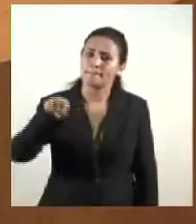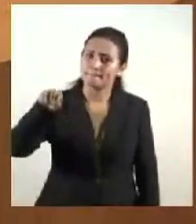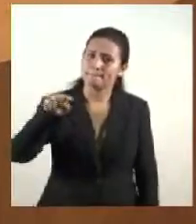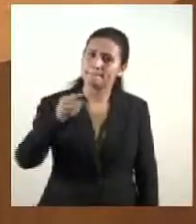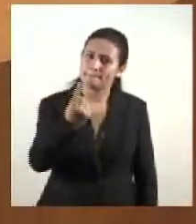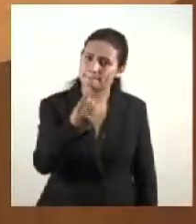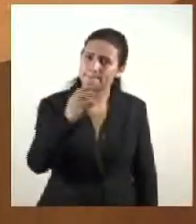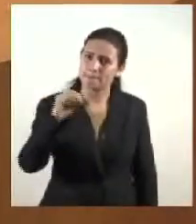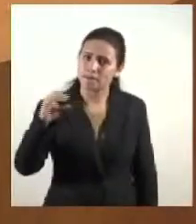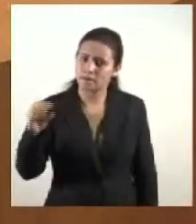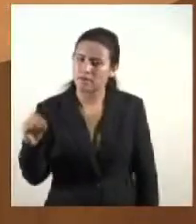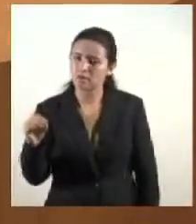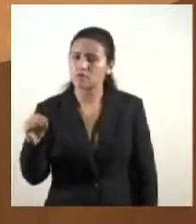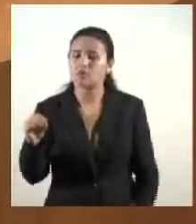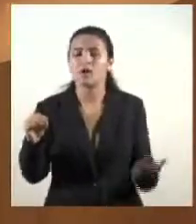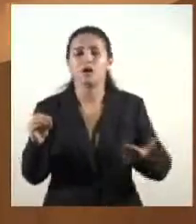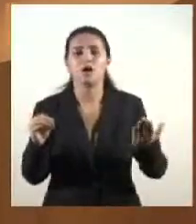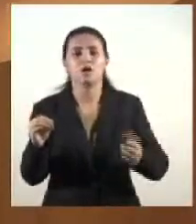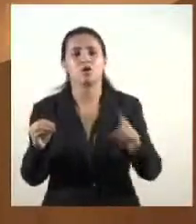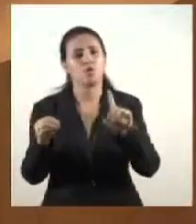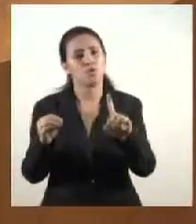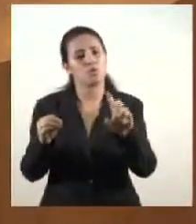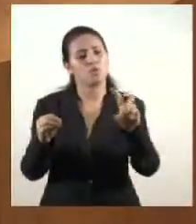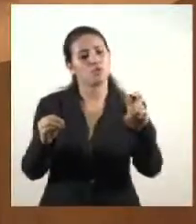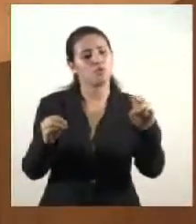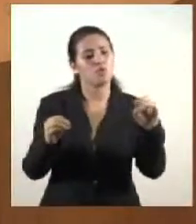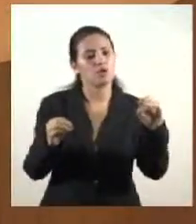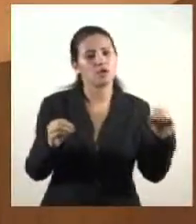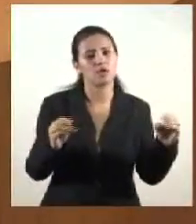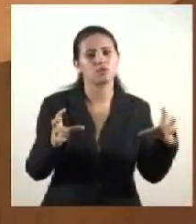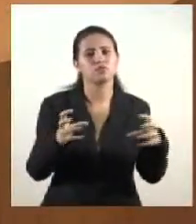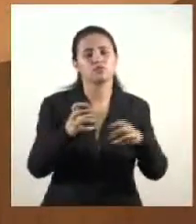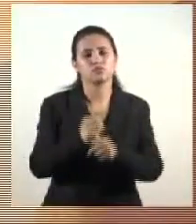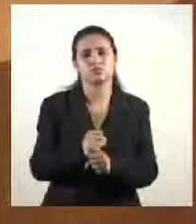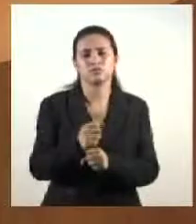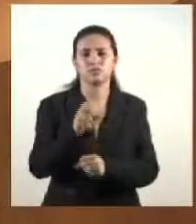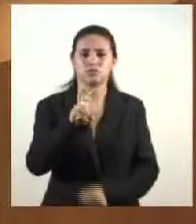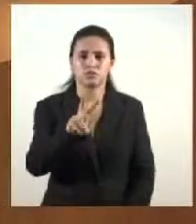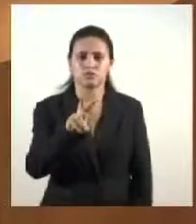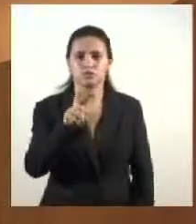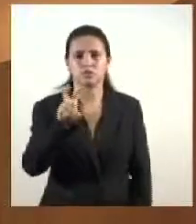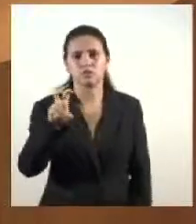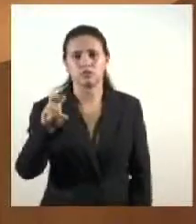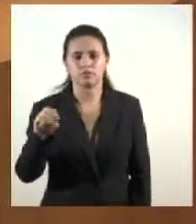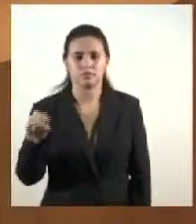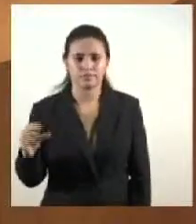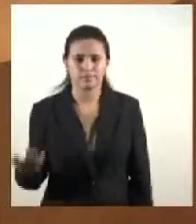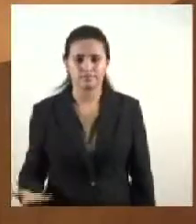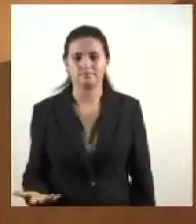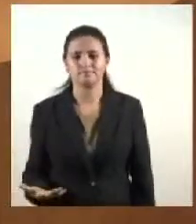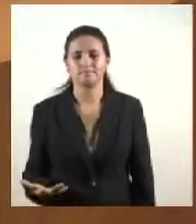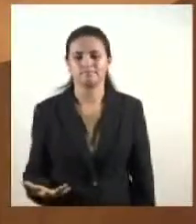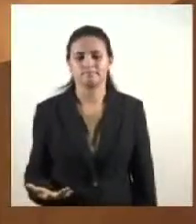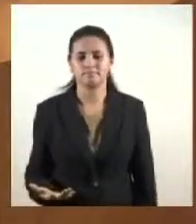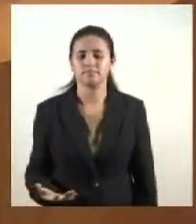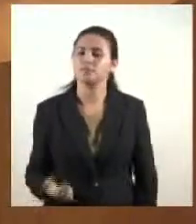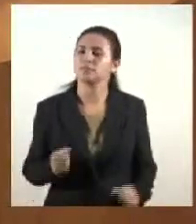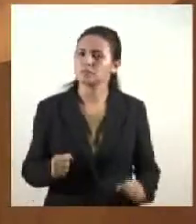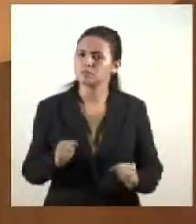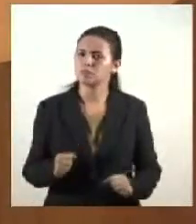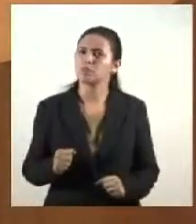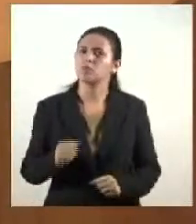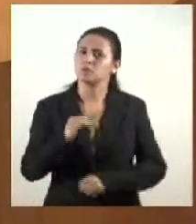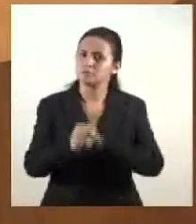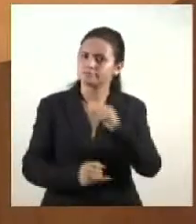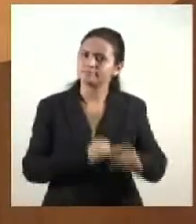existia a segurança pública do Estado, e já havia chamado 1.000 policiais para ir para a rua. Isso está lá. Quem tiver curiosidade de entrar no YouTube, está lá